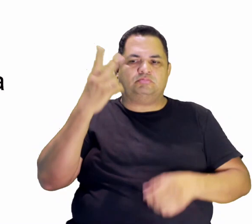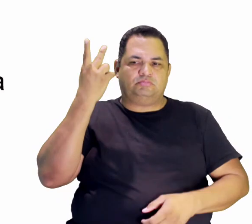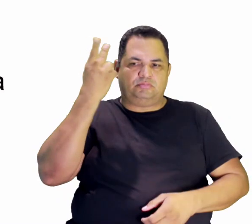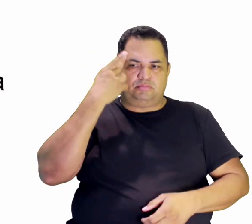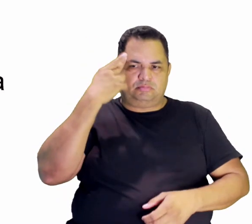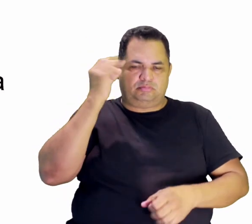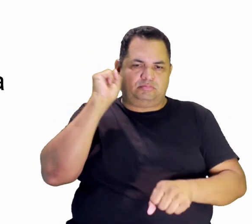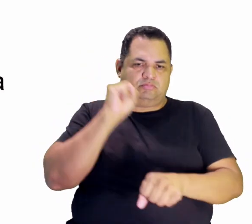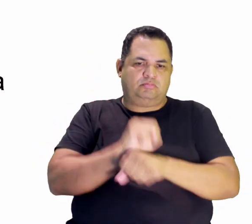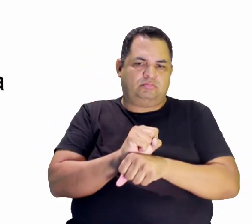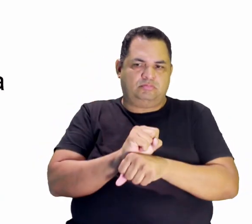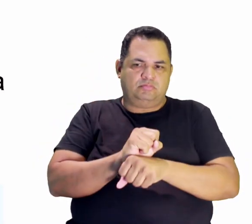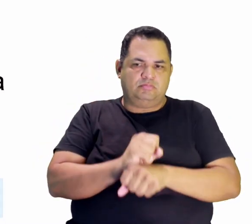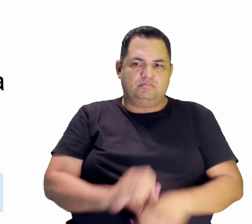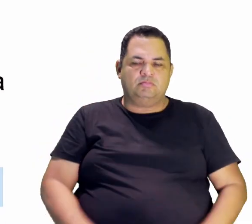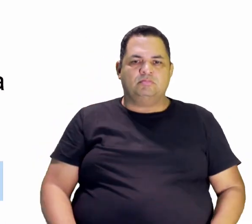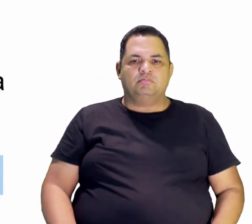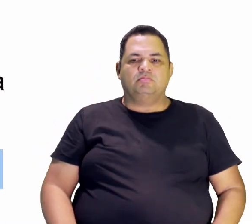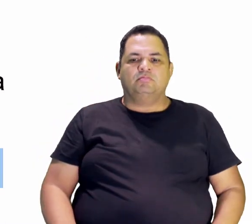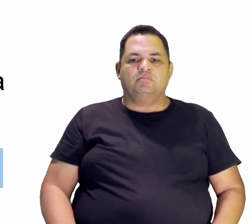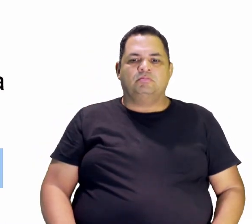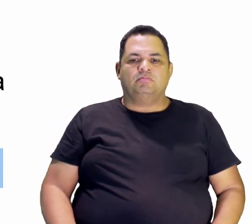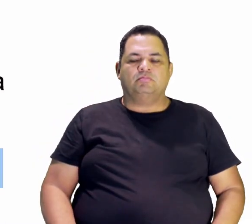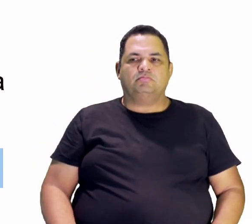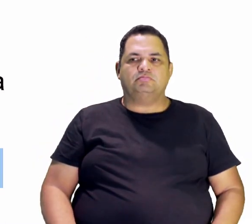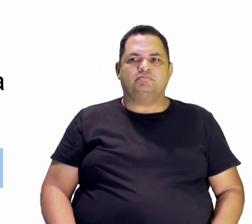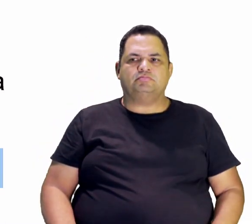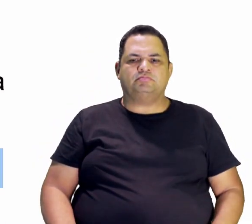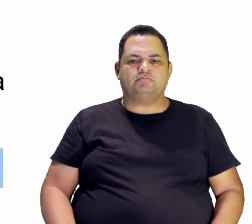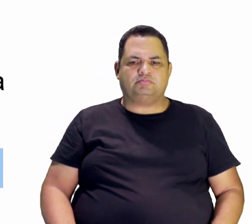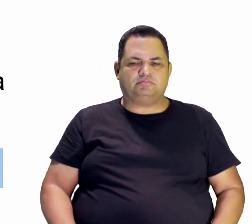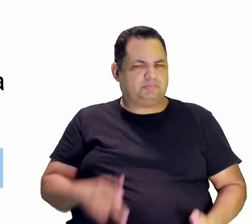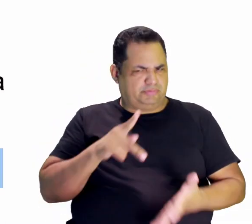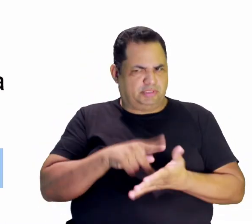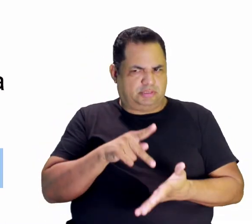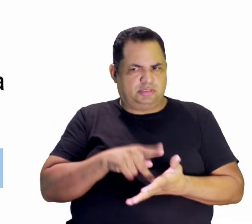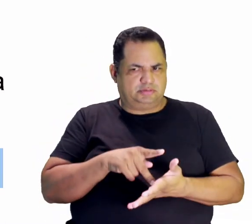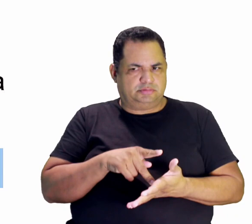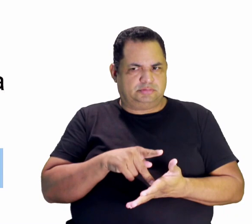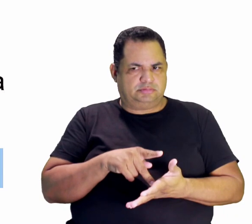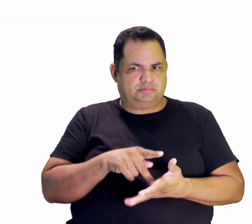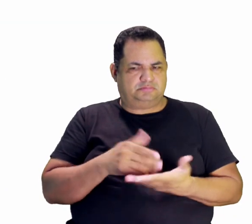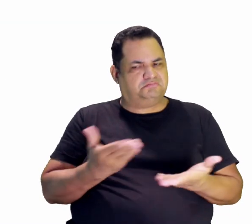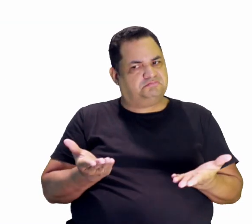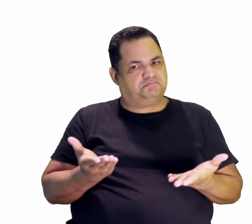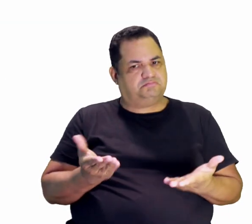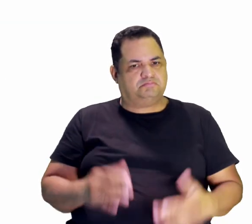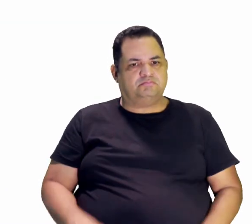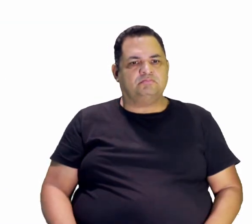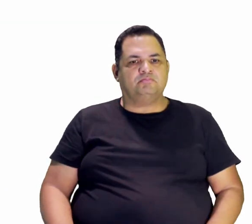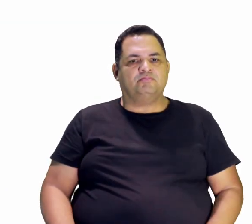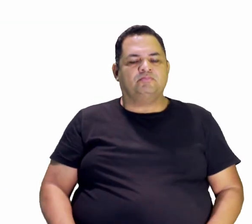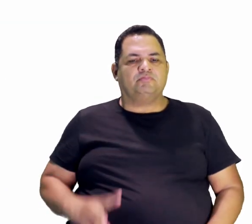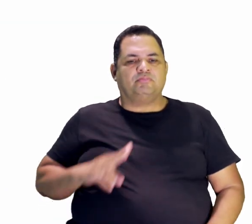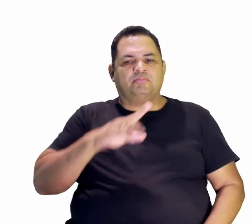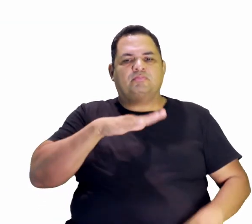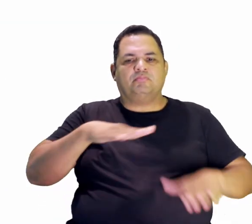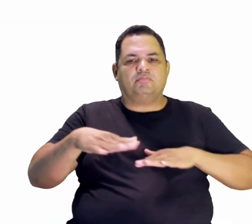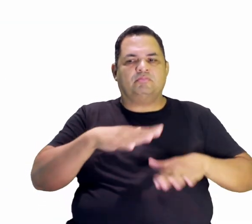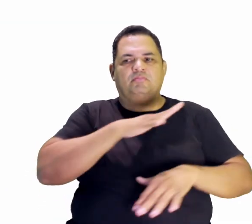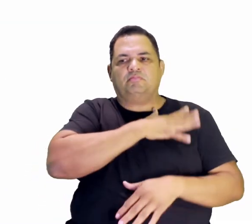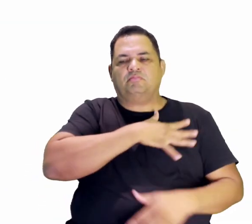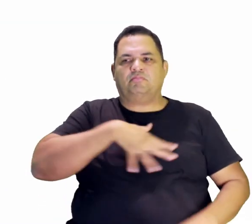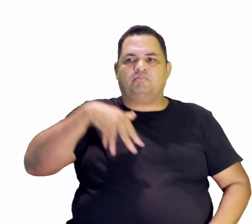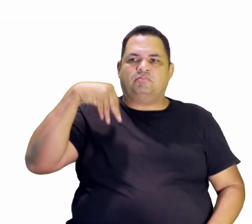repouso. Olha a cabeça de como ele pensava. Será? Né? Olha bem, força e movimento